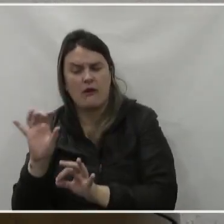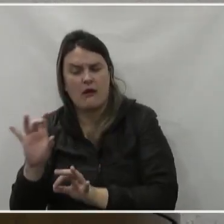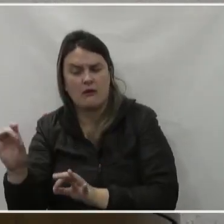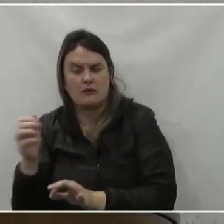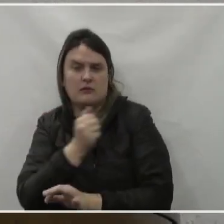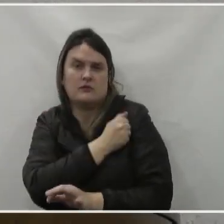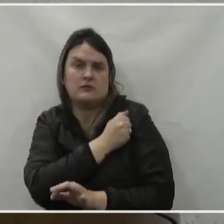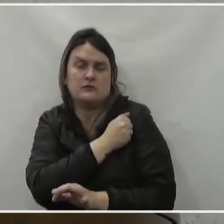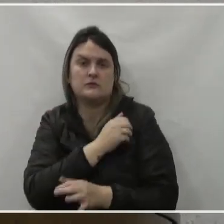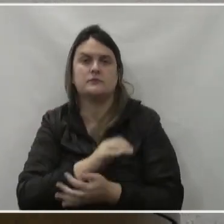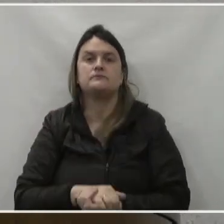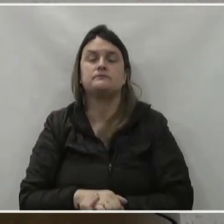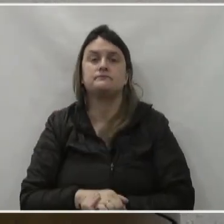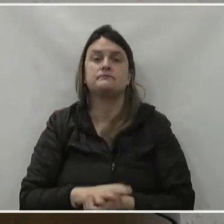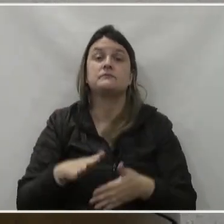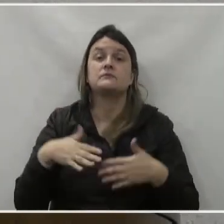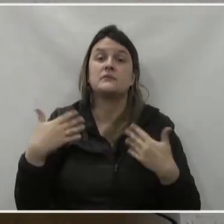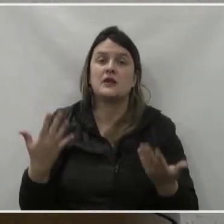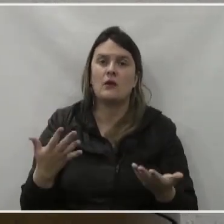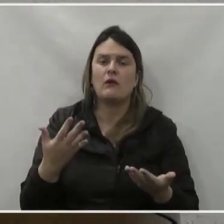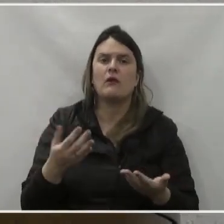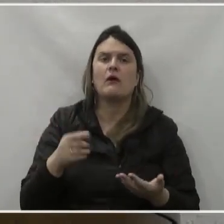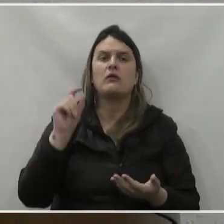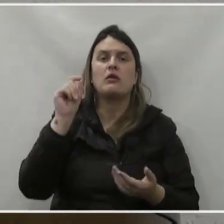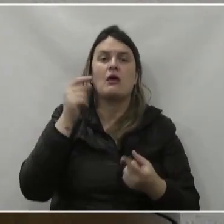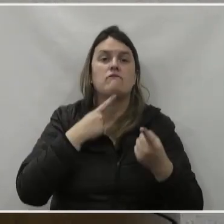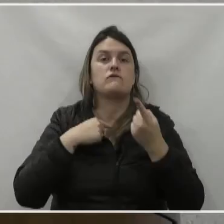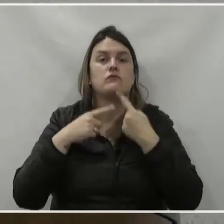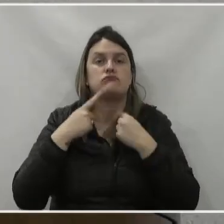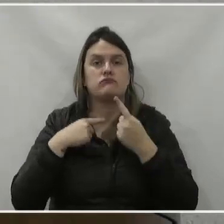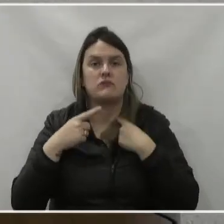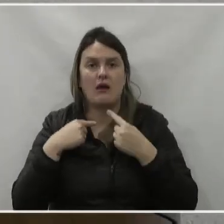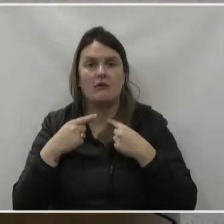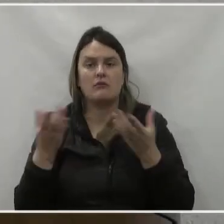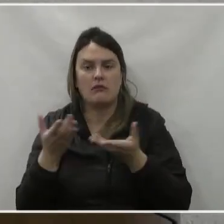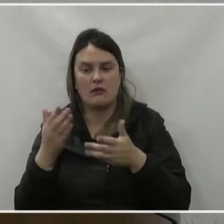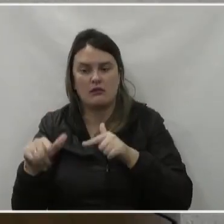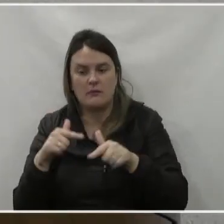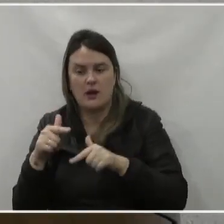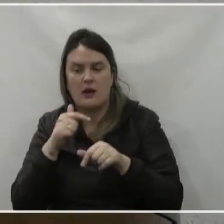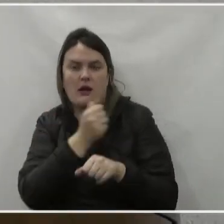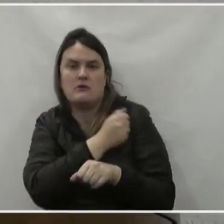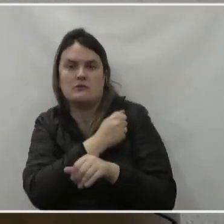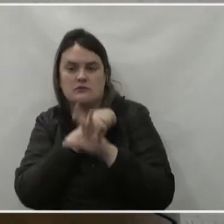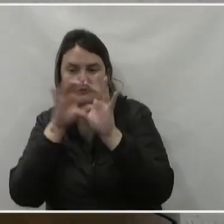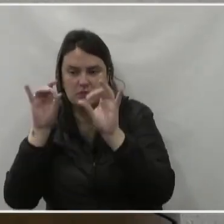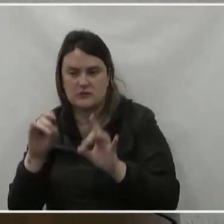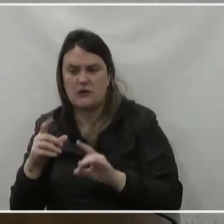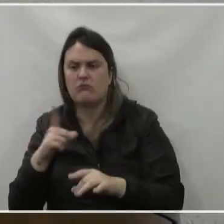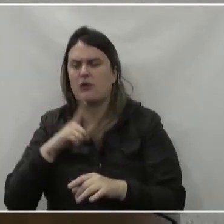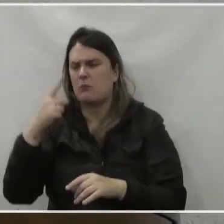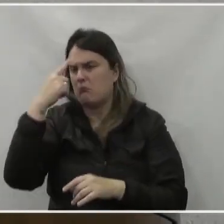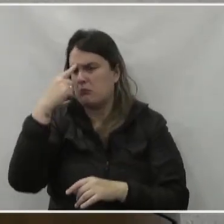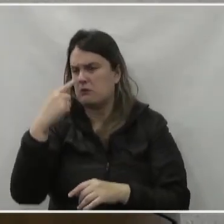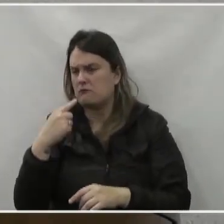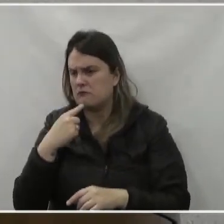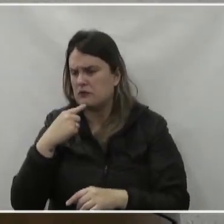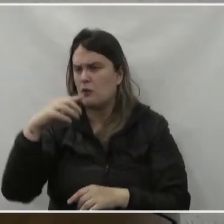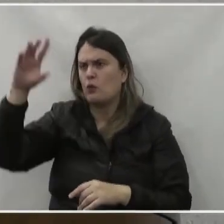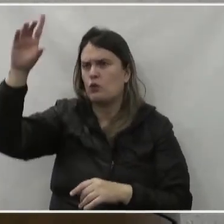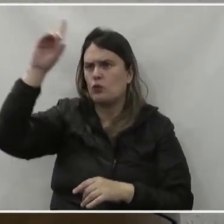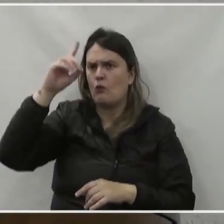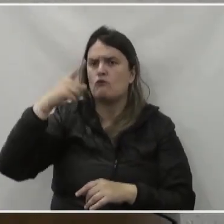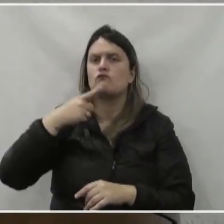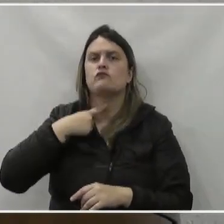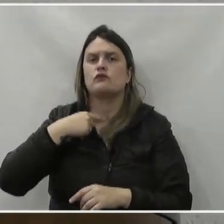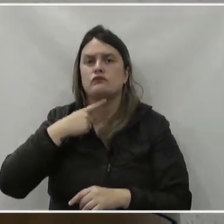tempo. Então, quem desejava trabalhar com alunos especiais antes tinha perfil, dom,